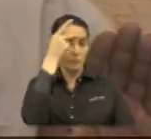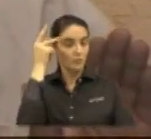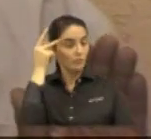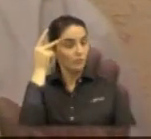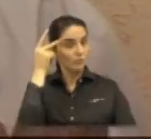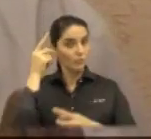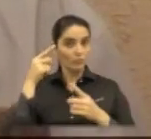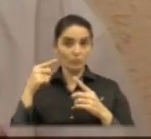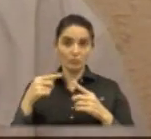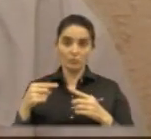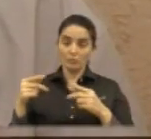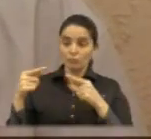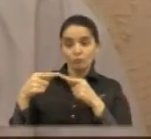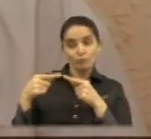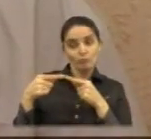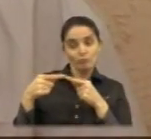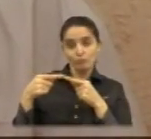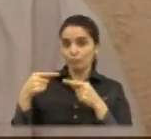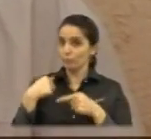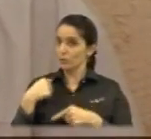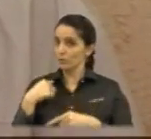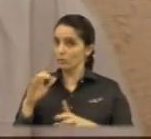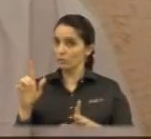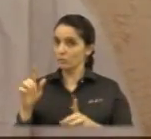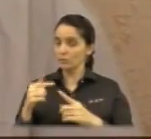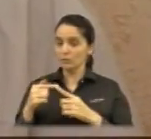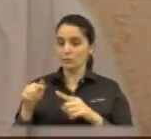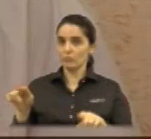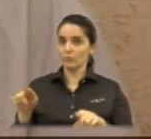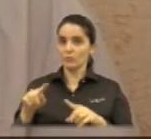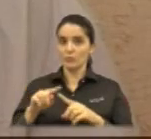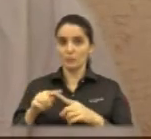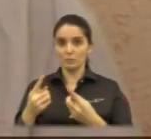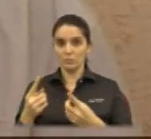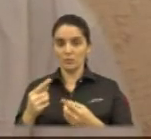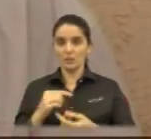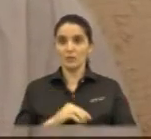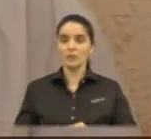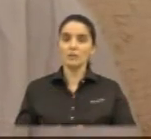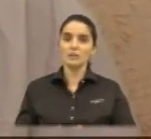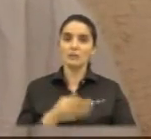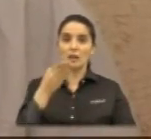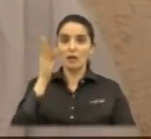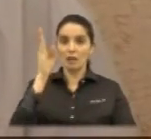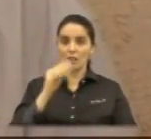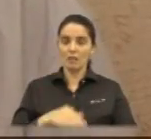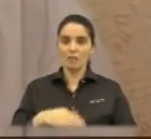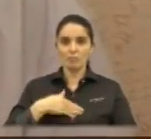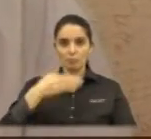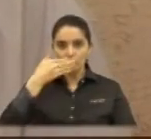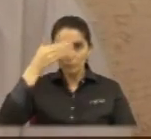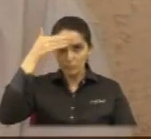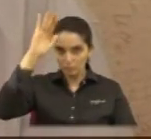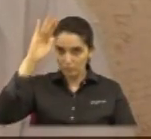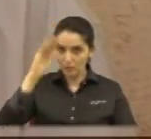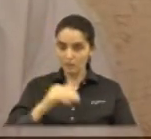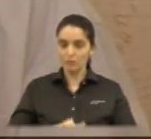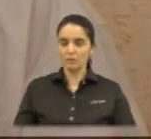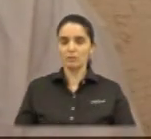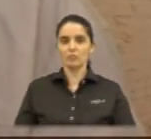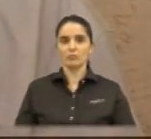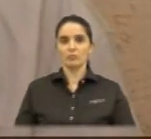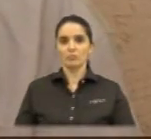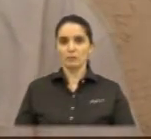comigo, mas eu acho um genocídio o que acontece no Oriente Médio, e os